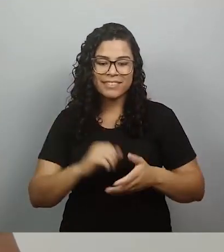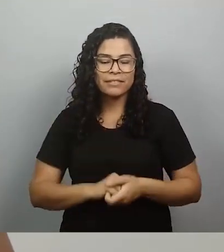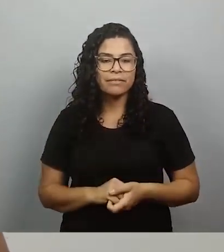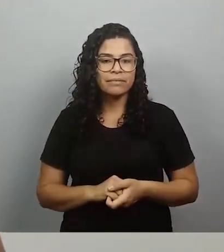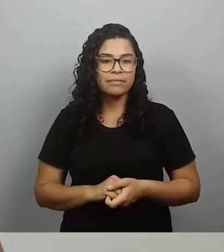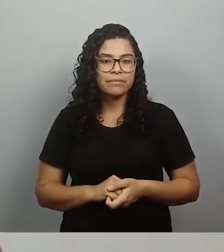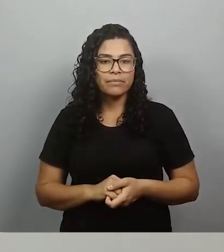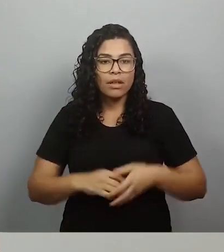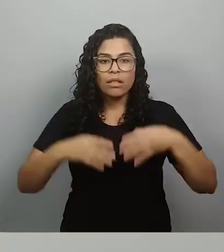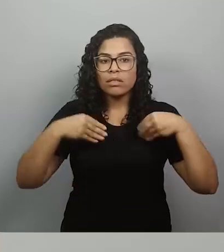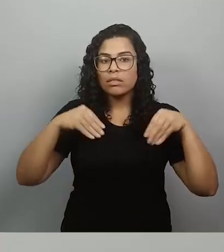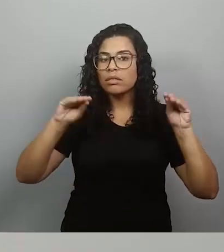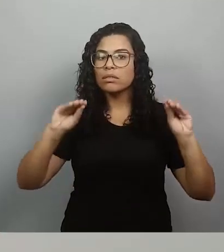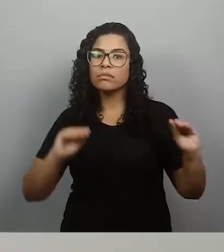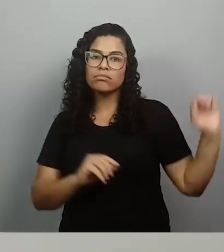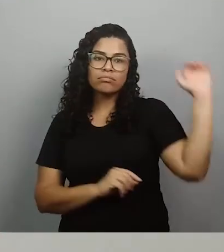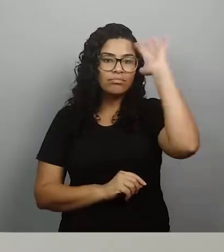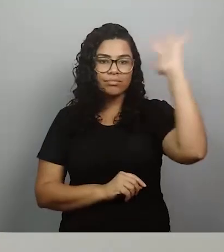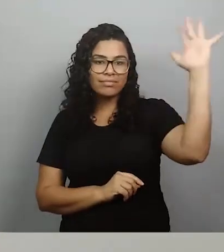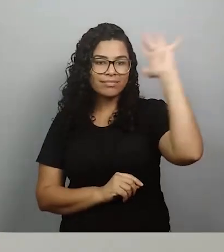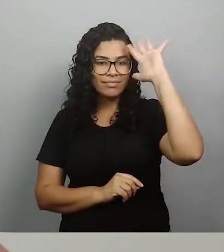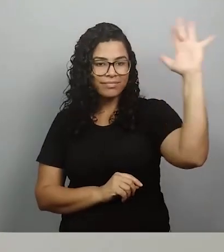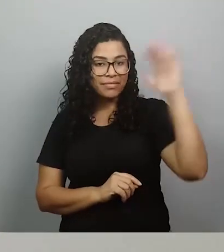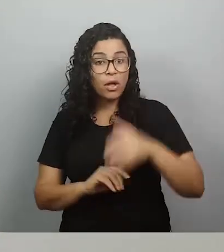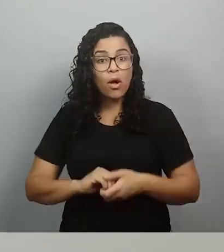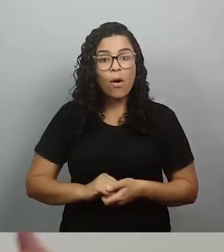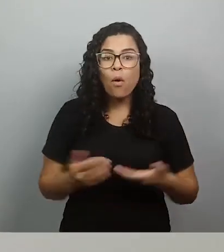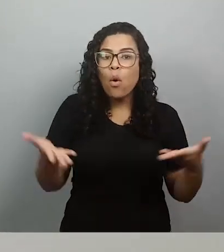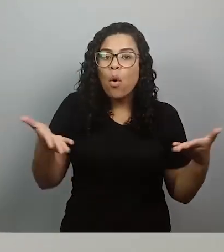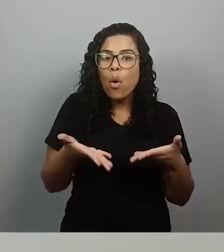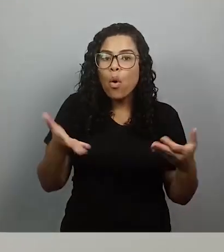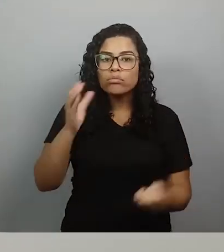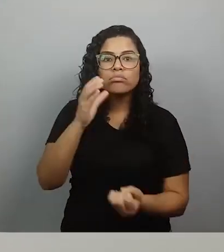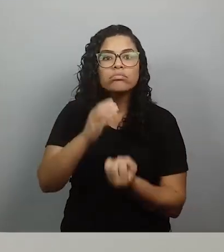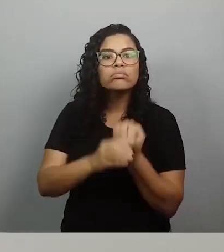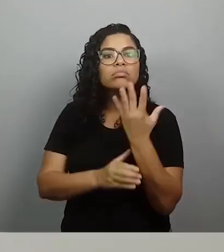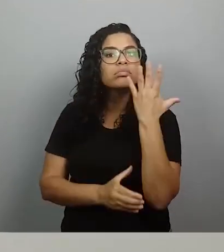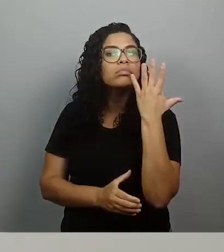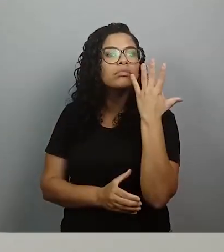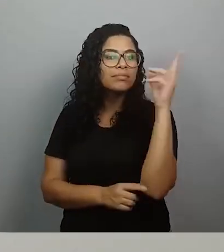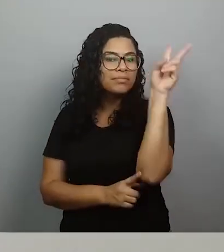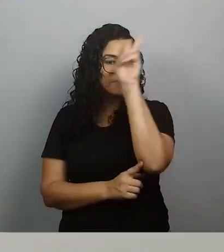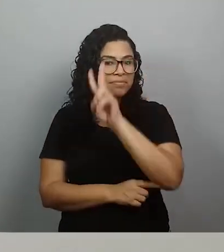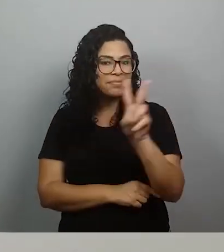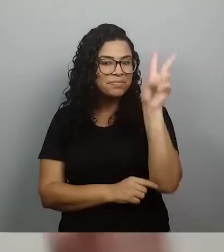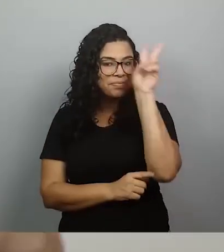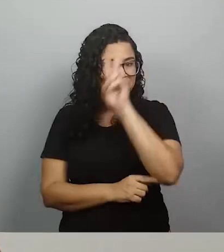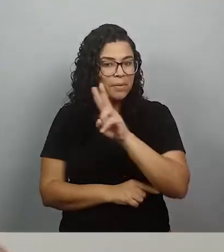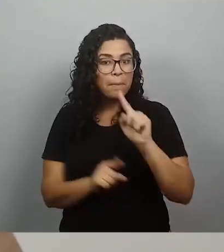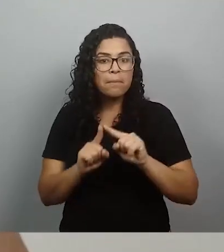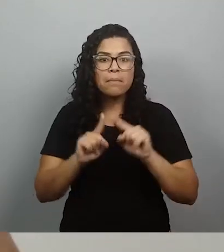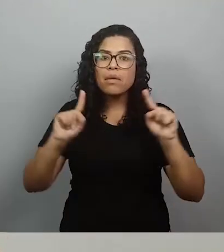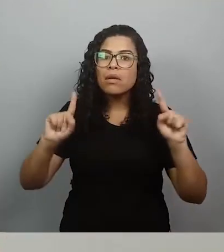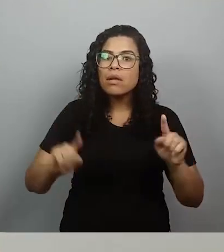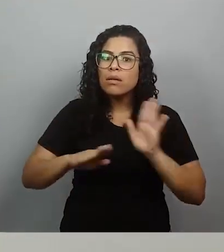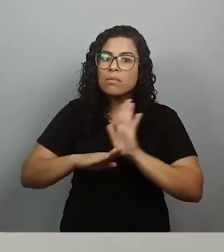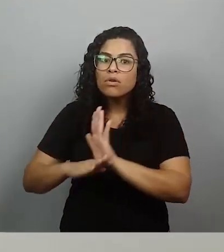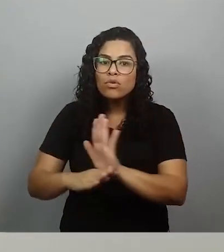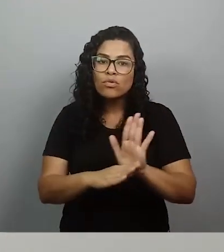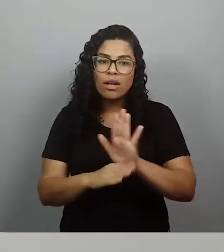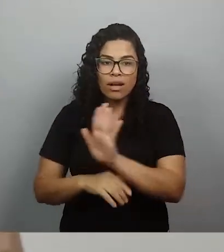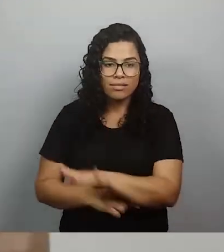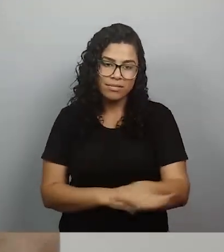Tecido da Imaginação. Hoje nós vamos inventar uma história, mas para ajudar as